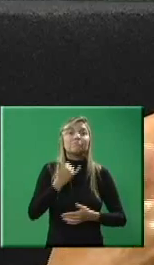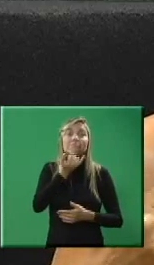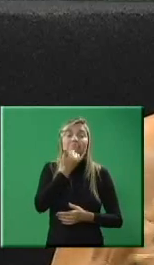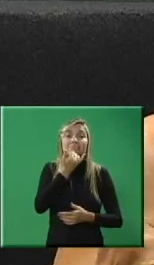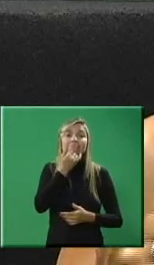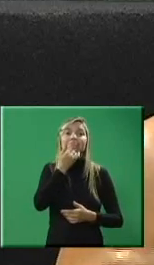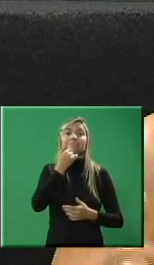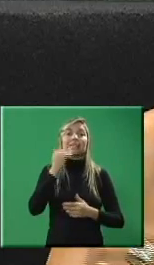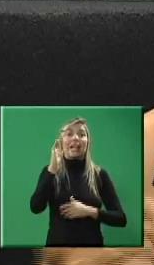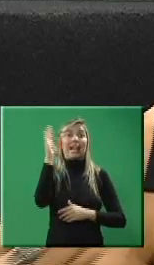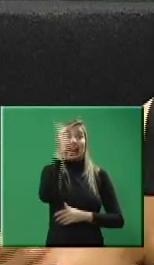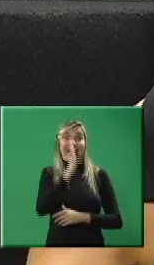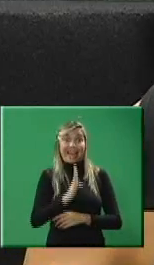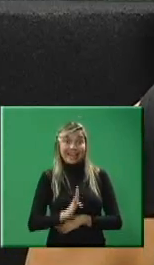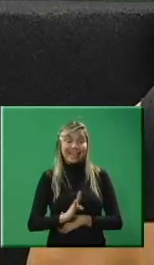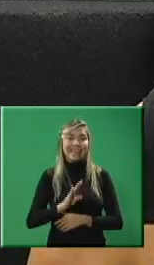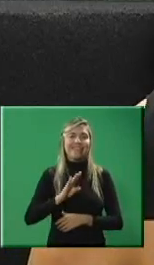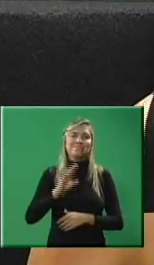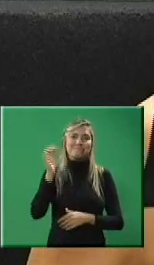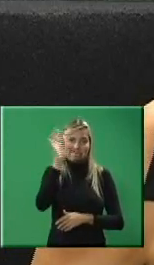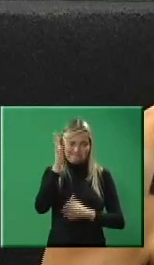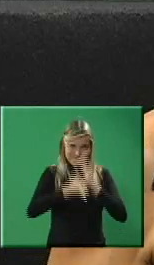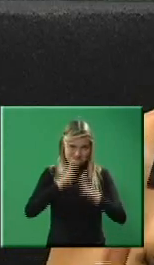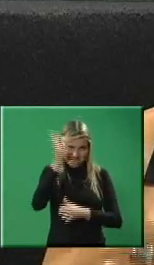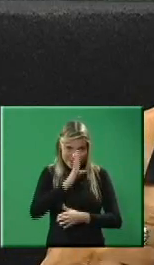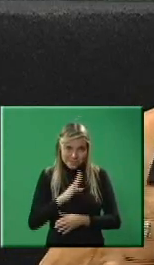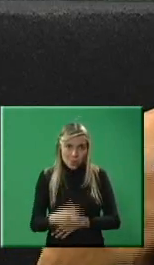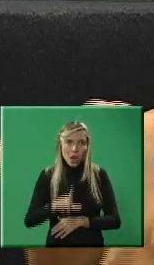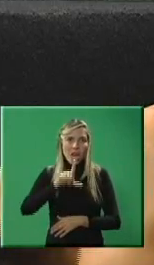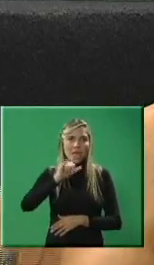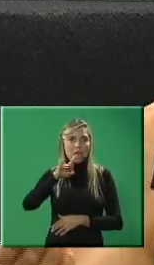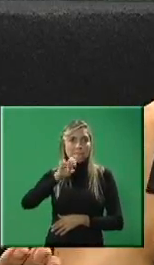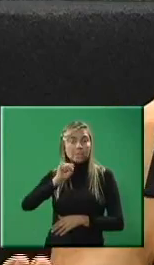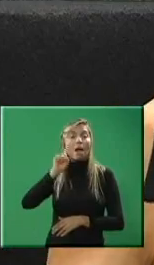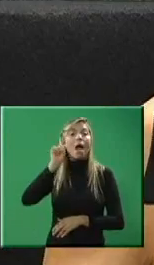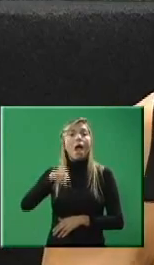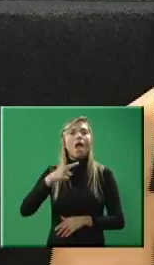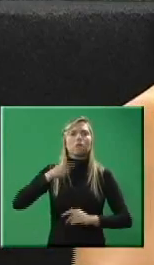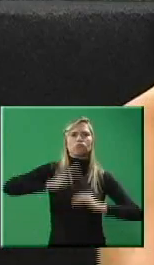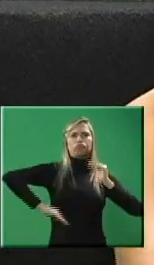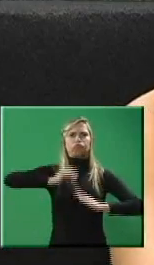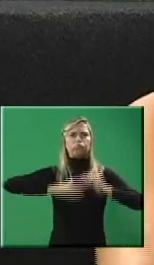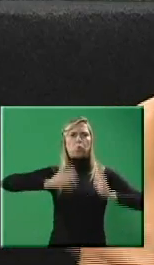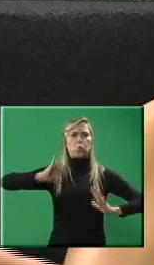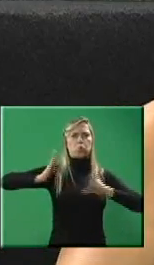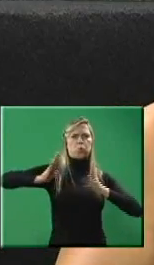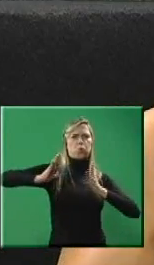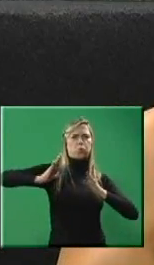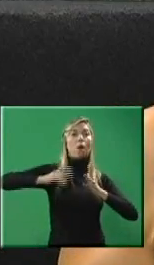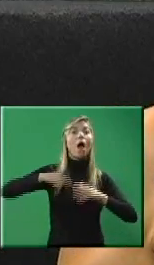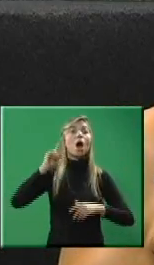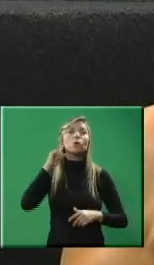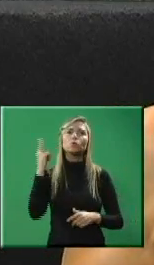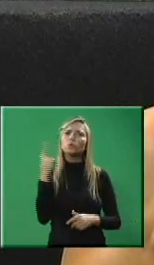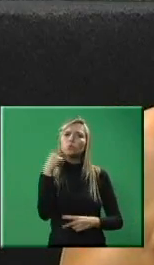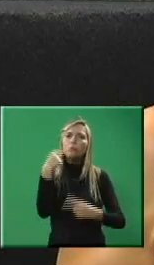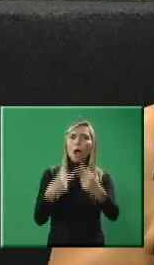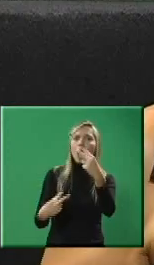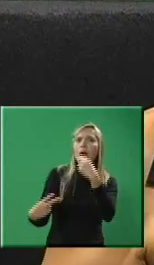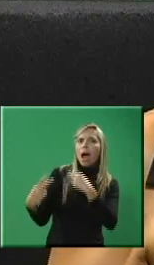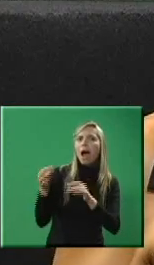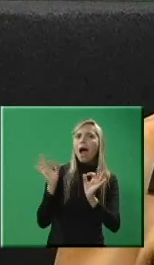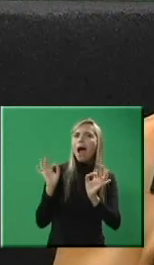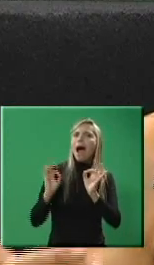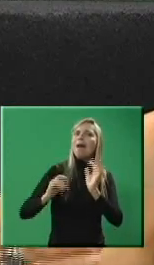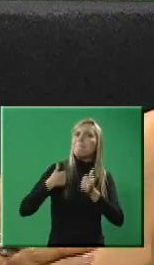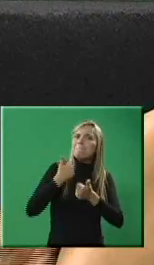língua que você tem que mostrar a sua proficiência. Quem vai avaliar mais a sua proficiência são os surdos com quem você vai trabalhar.